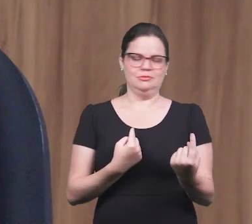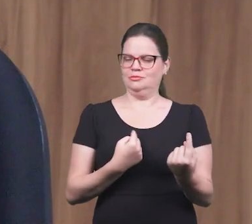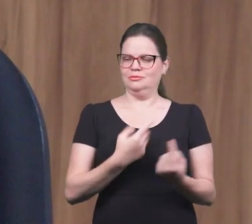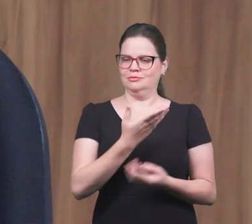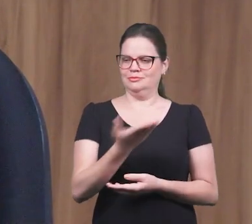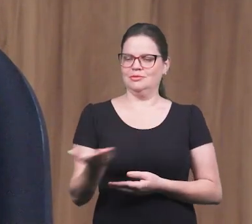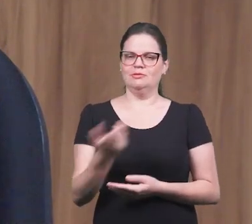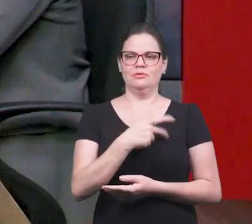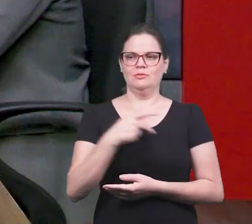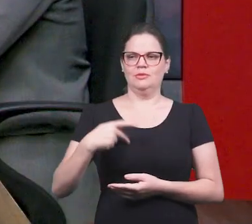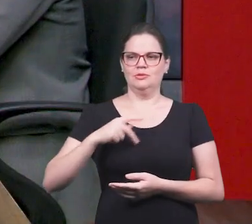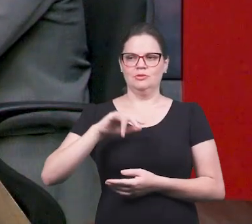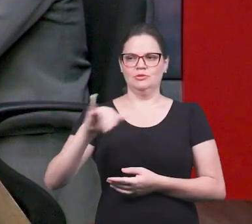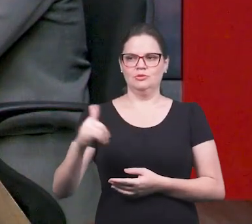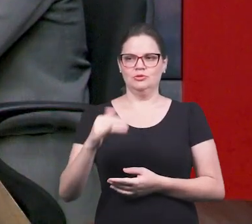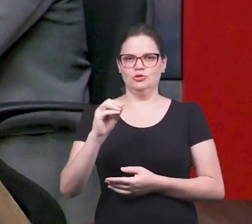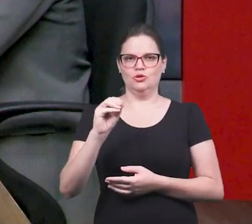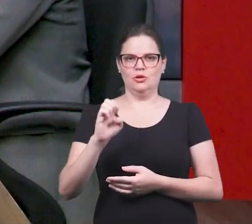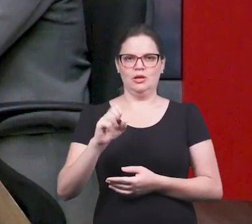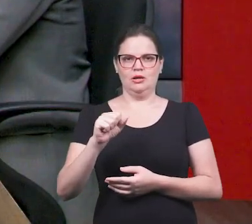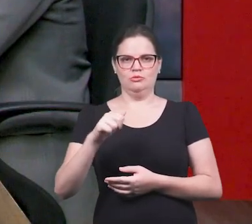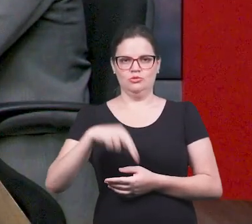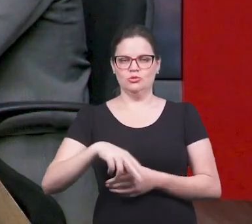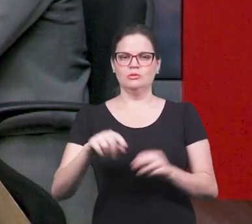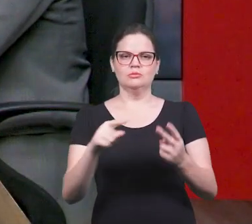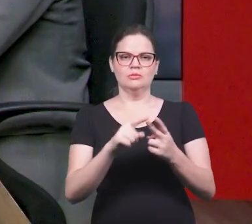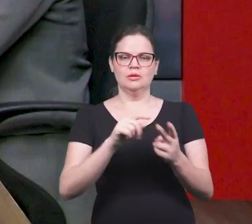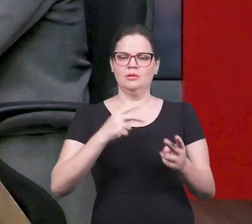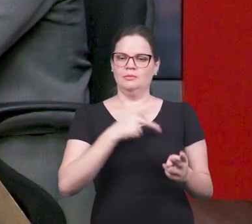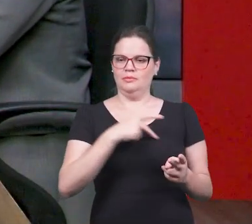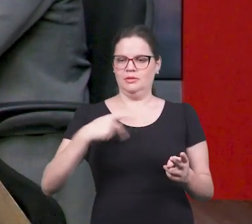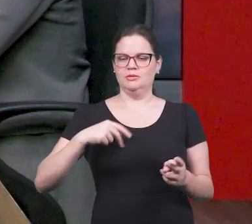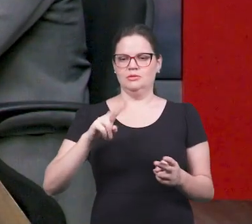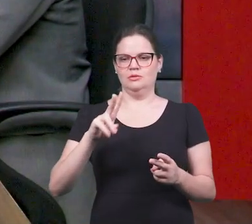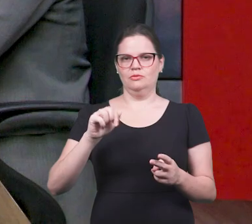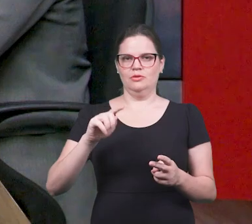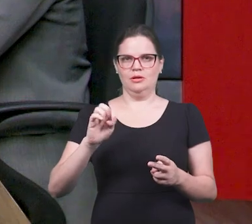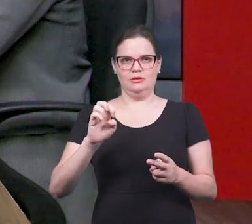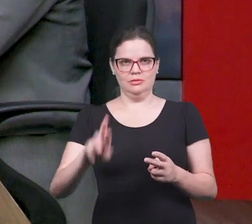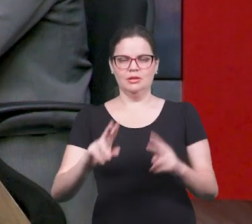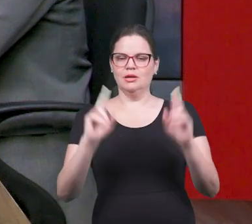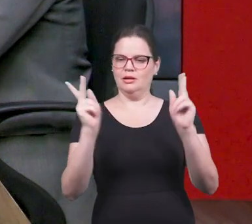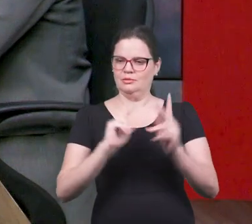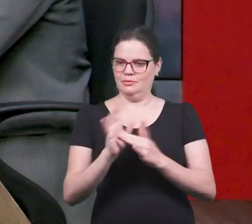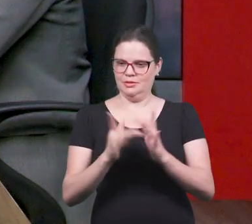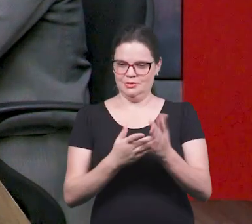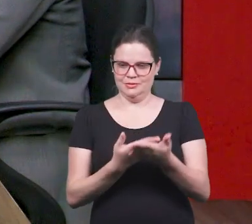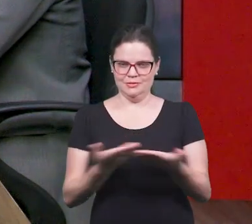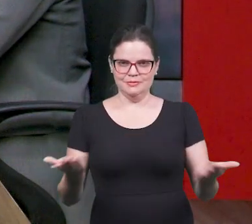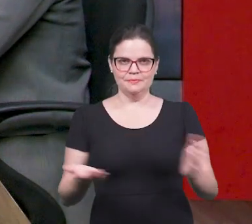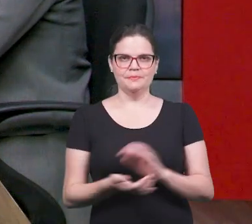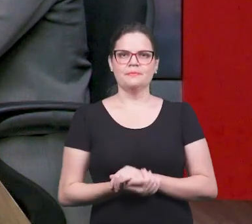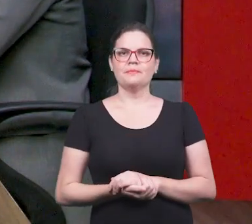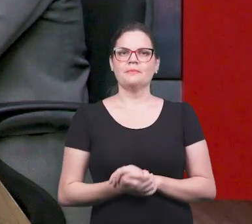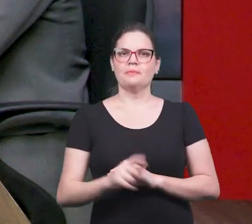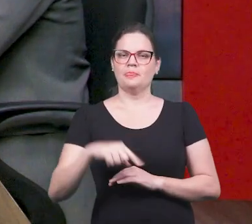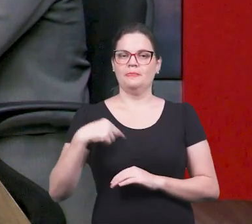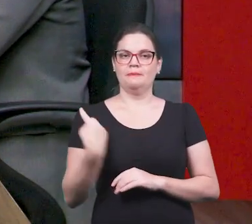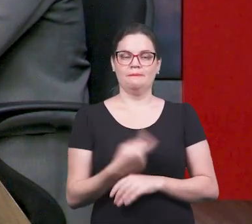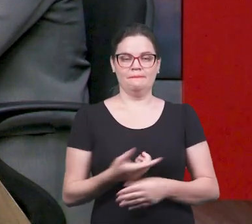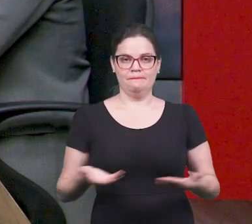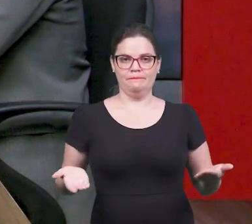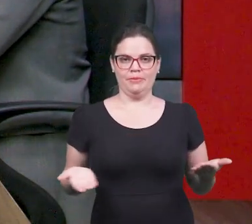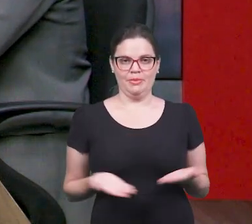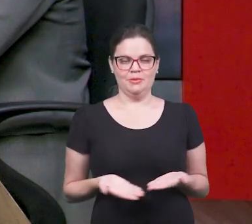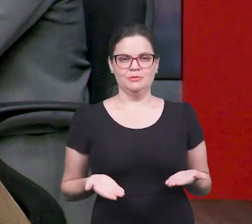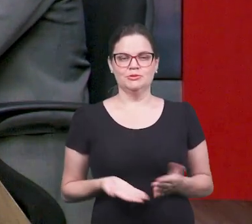né? Está aqui conosco o pastor Joelso, o pastor Walter. Saúdo a paz do Senhor. A paz do Senhor.